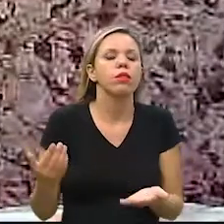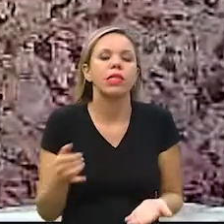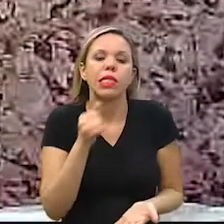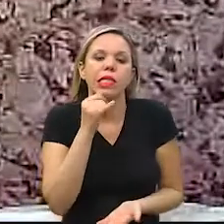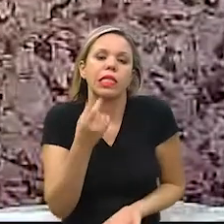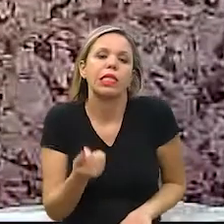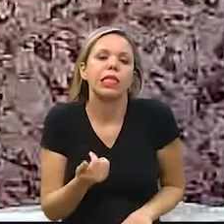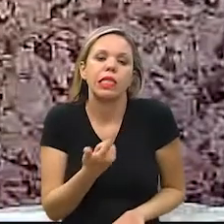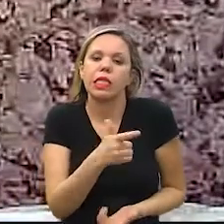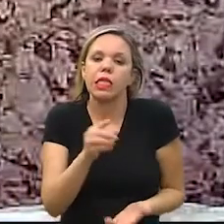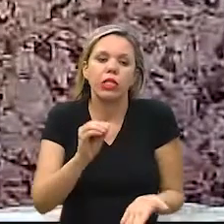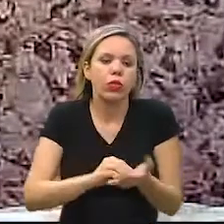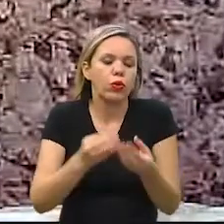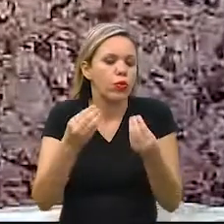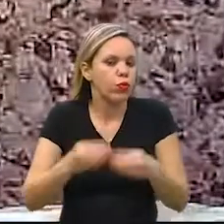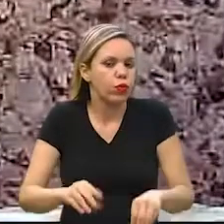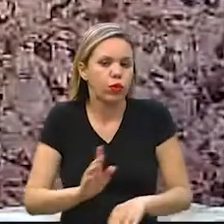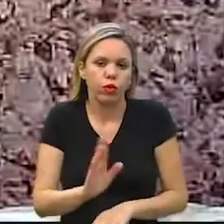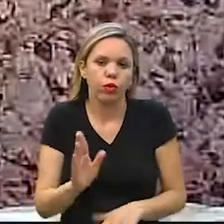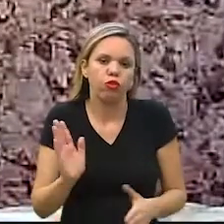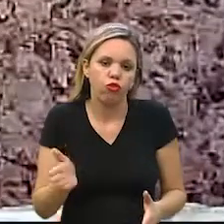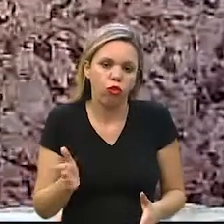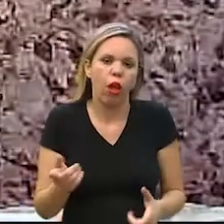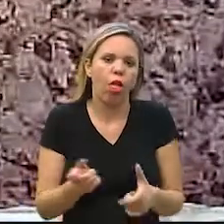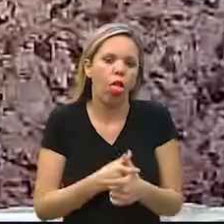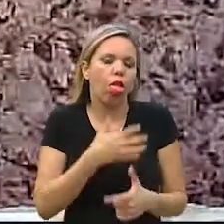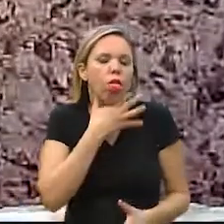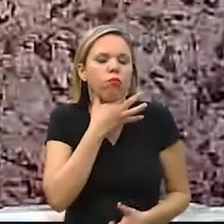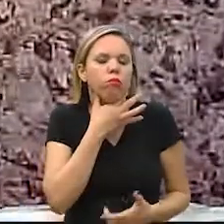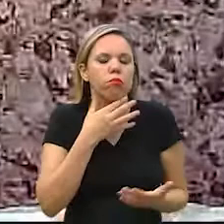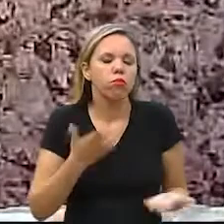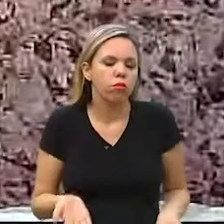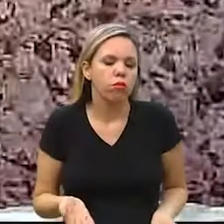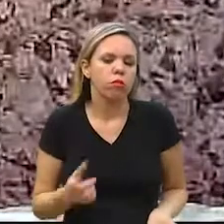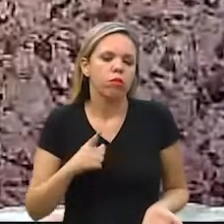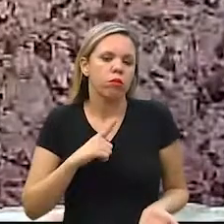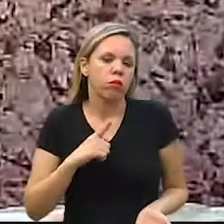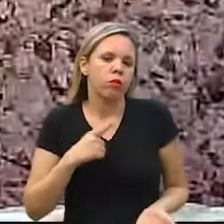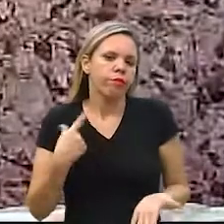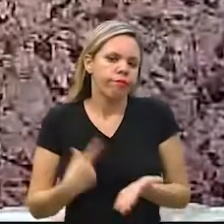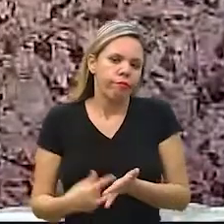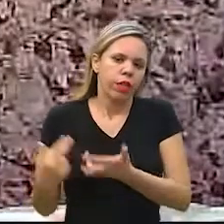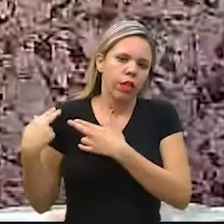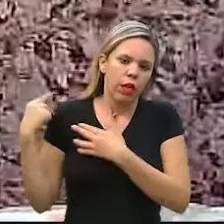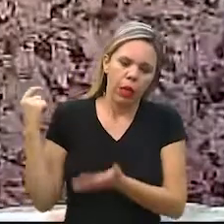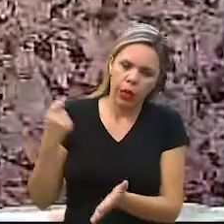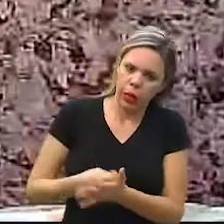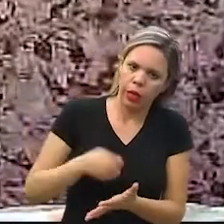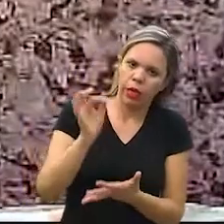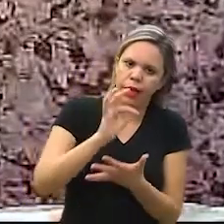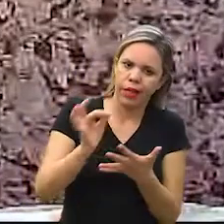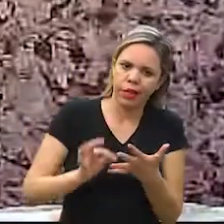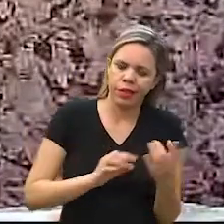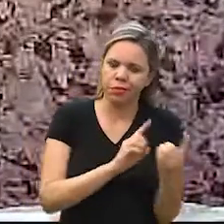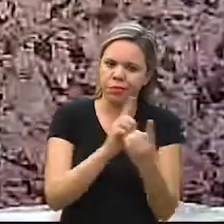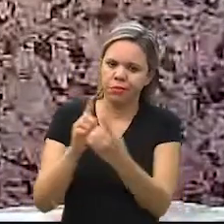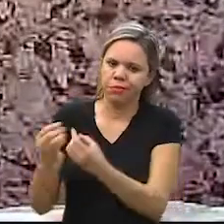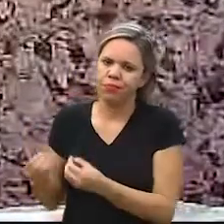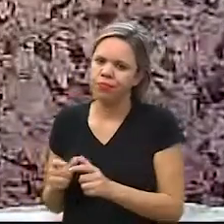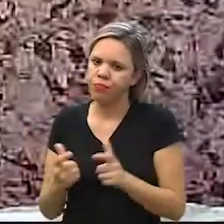sem precarizar o que já temos de compromissos e de serviços,